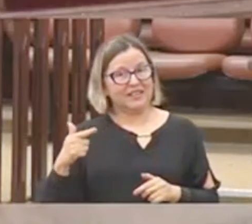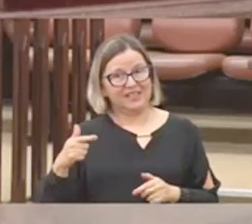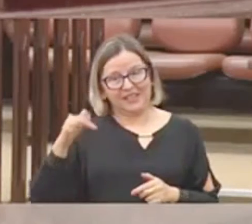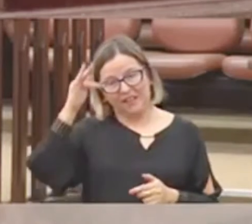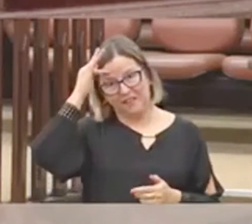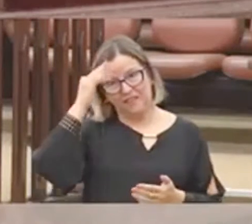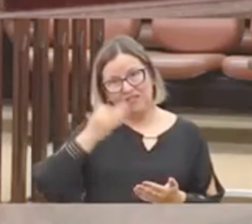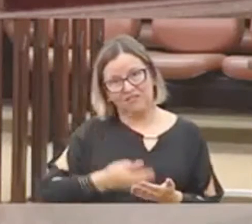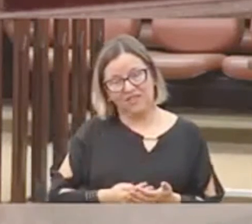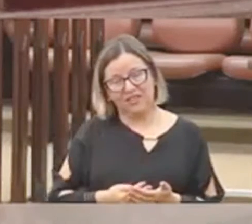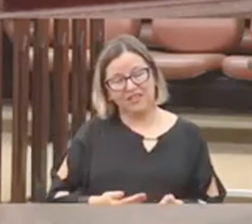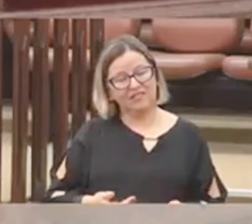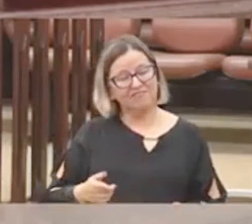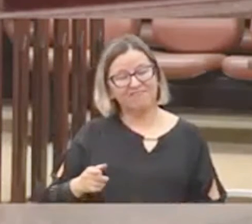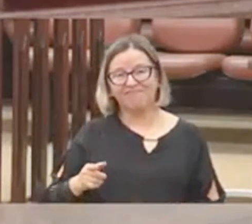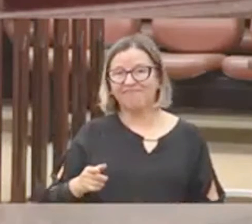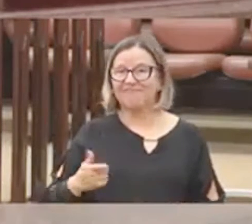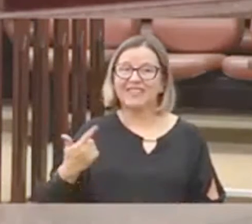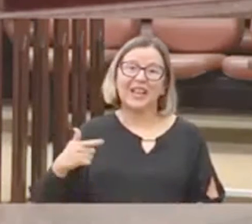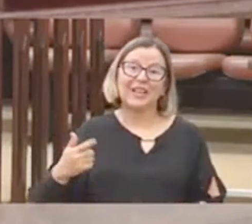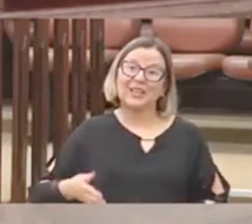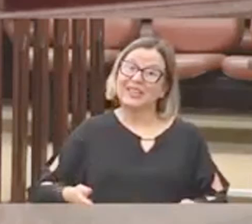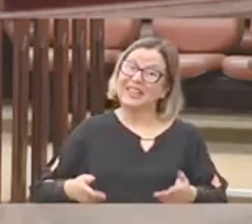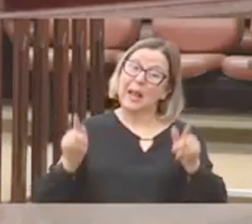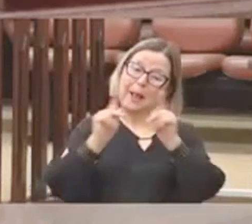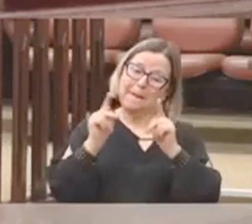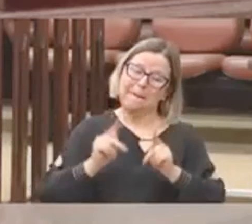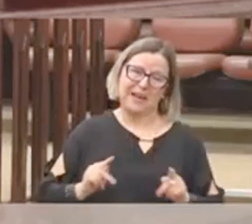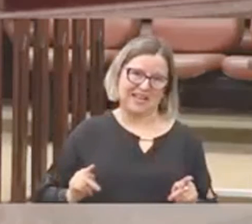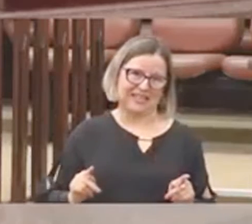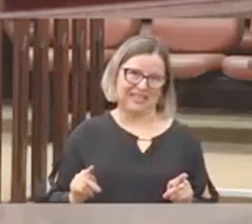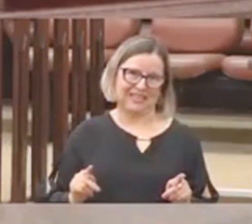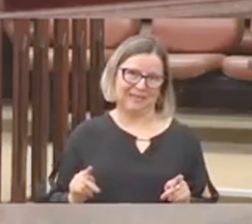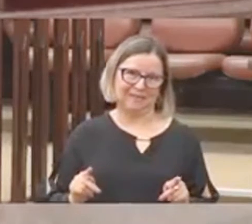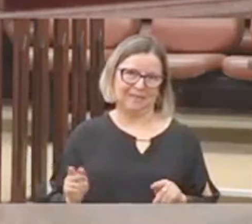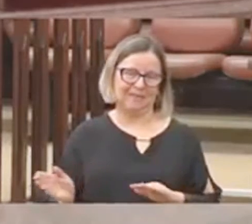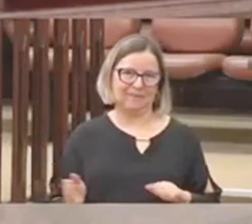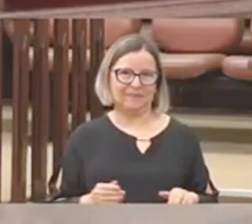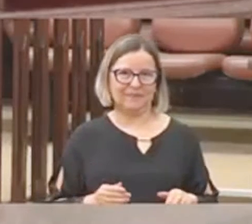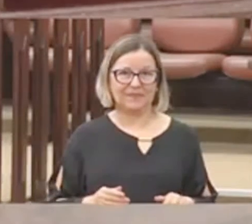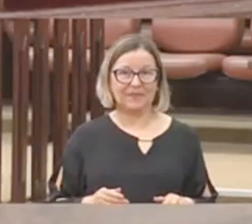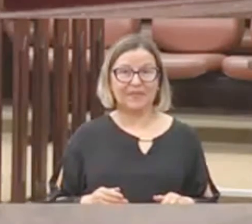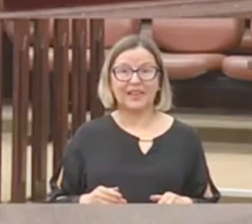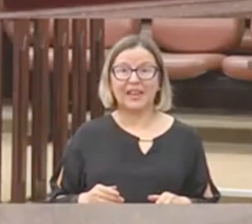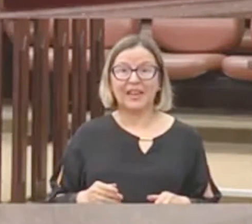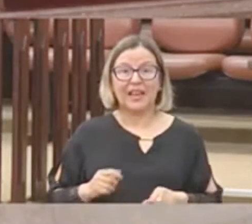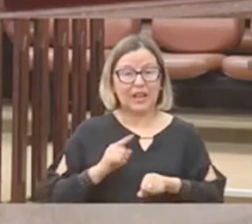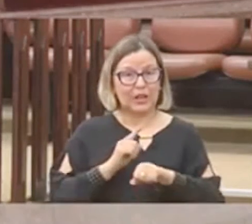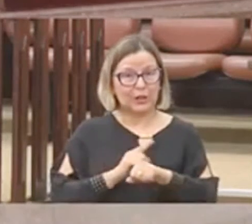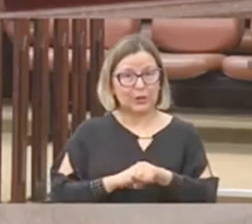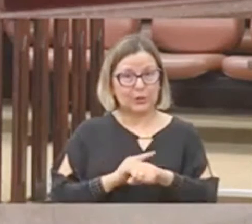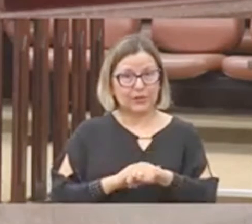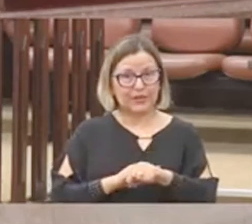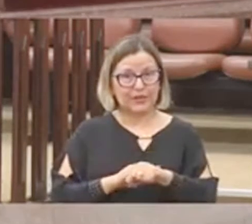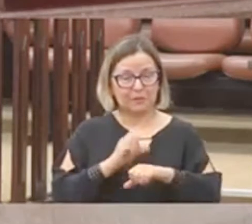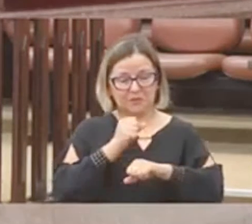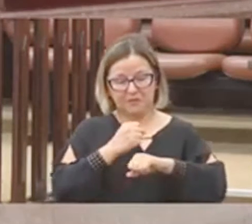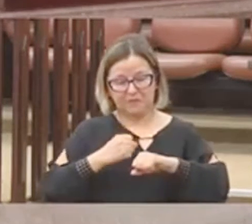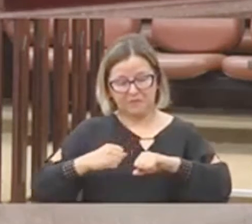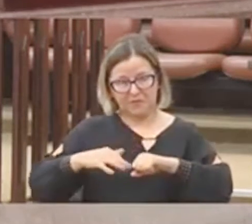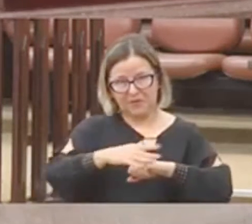e tribulação. Nestes tempos de coronavírus, confinado em sua casa, você tem paz, mesmo diante